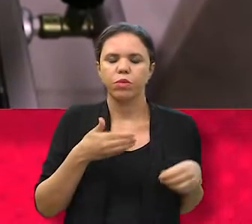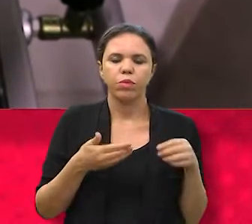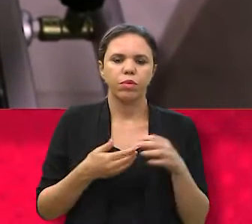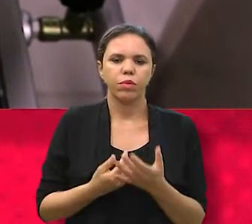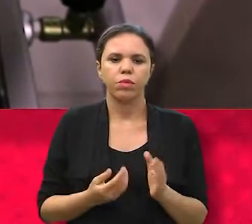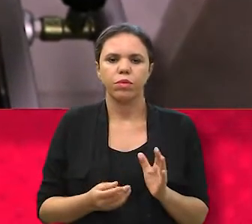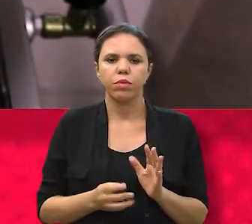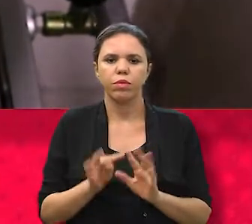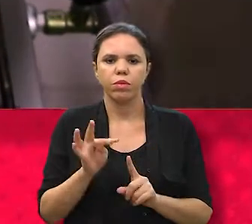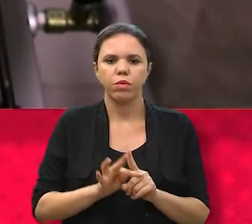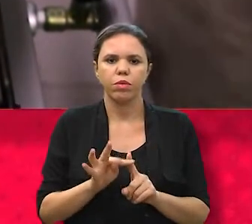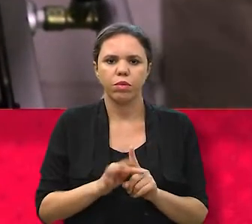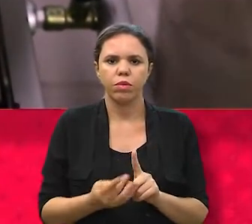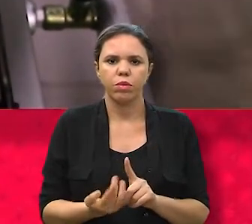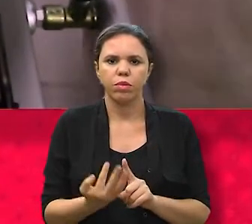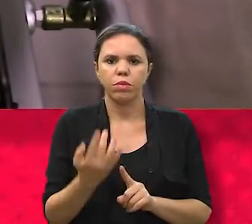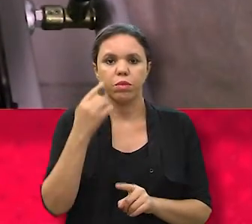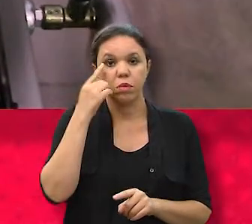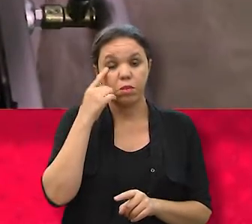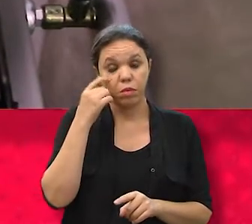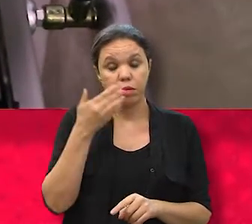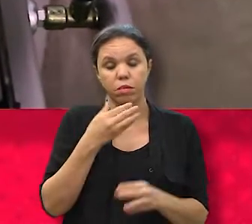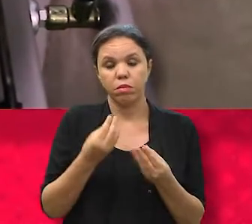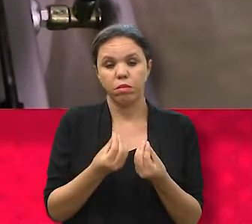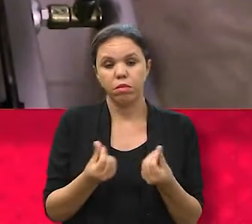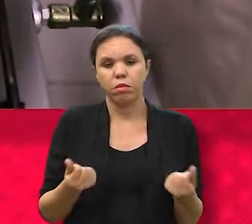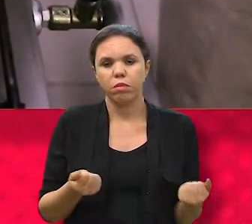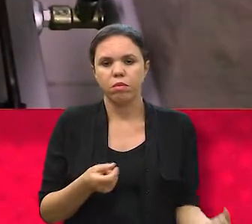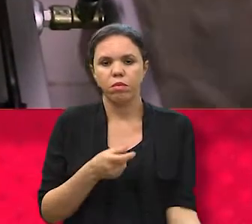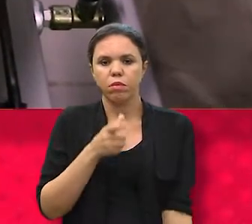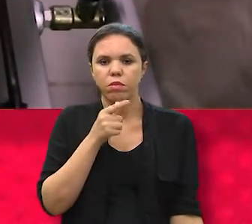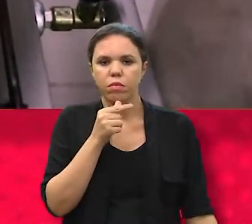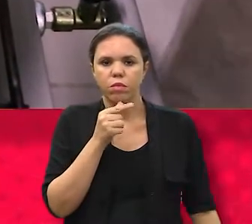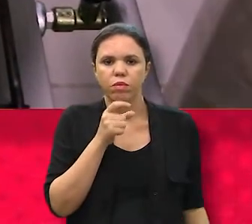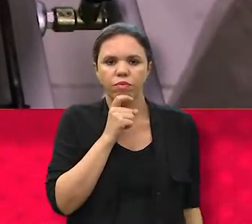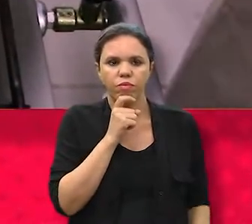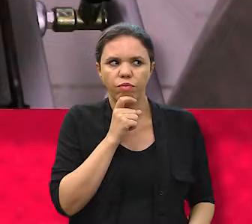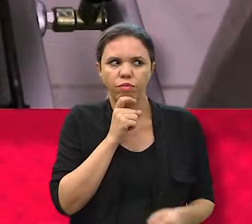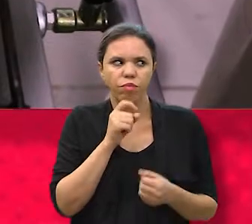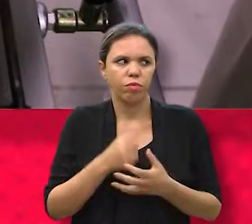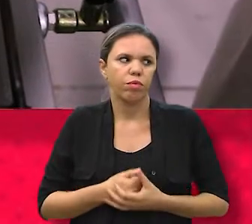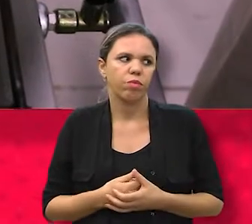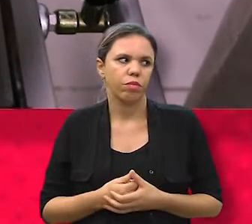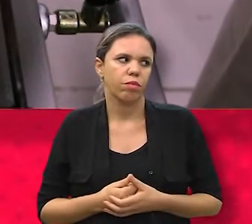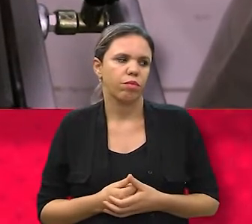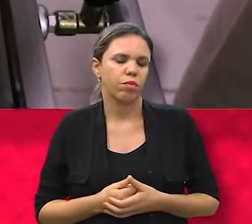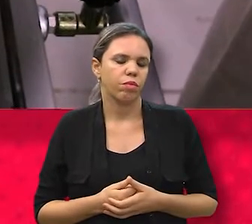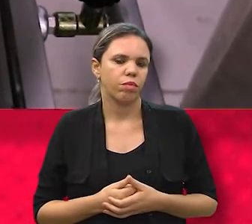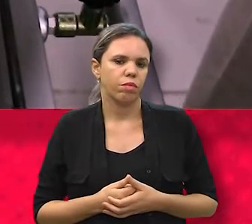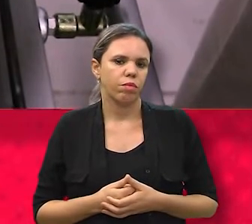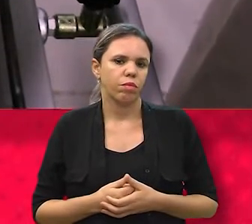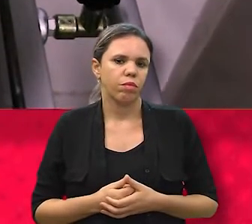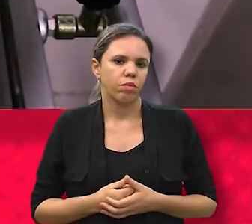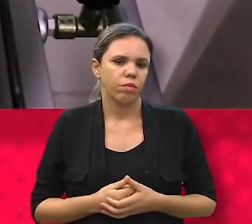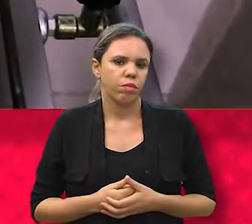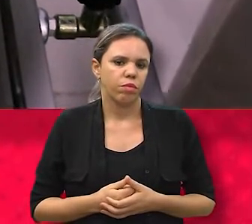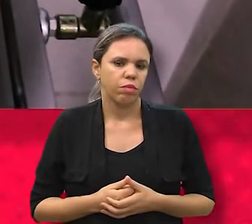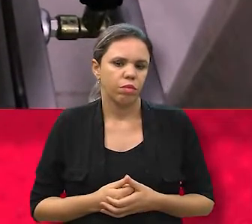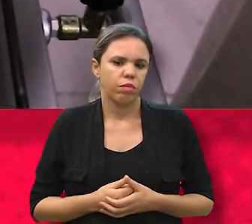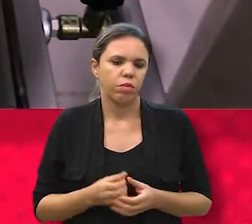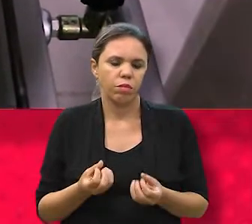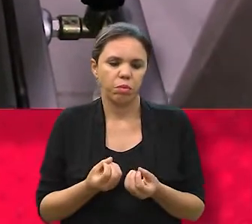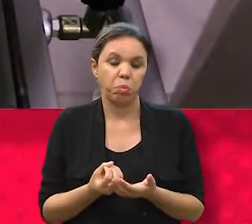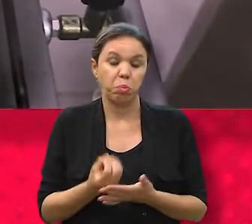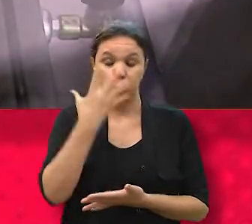alta temperatura, né? O açúcar já derreteu. Você coloca uma água fria, dá um choque térmico muito grande e a questão de